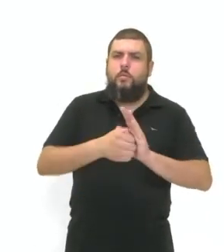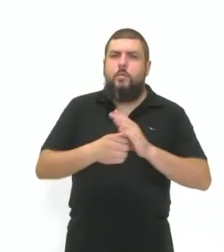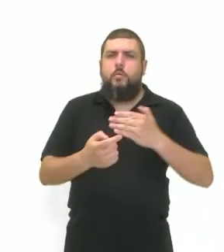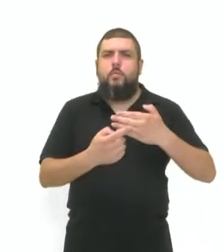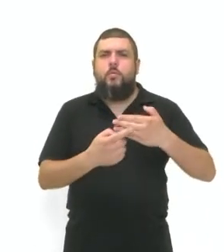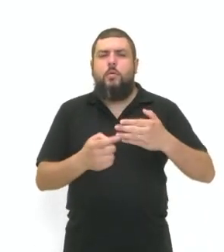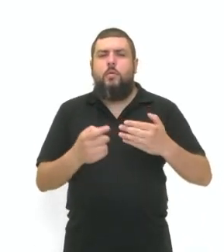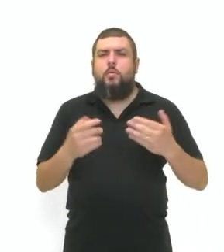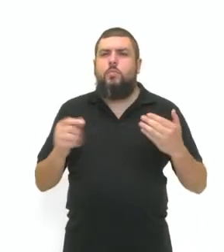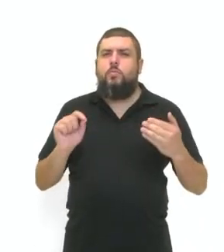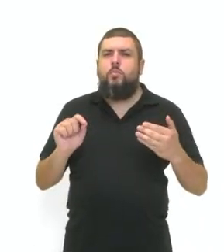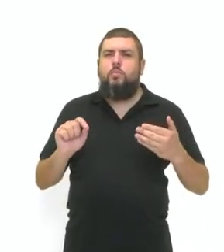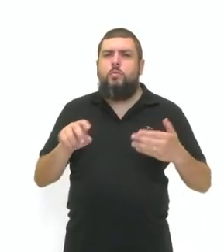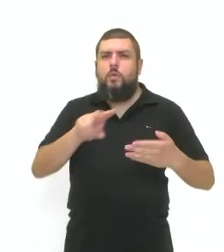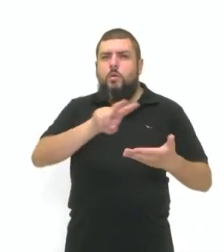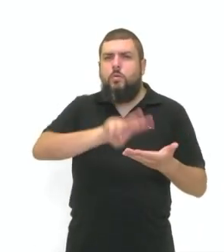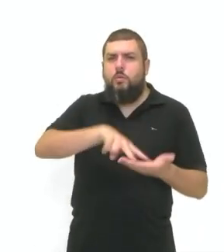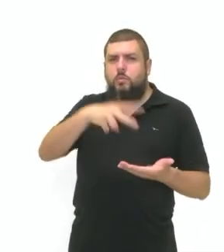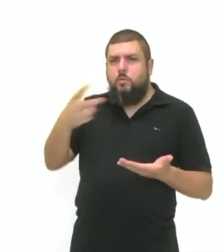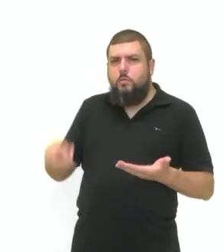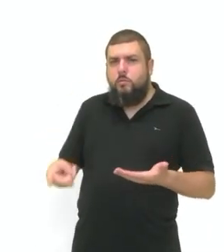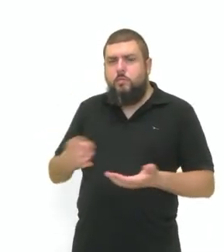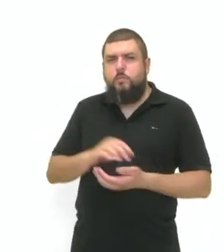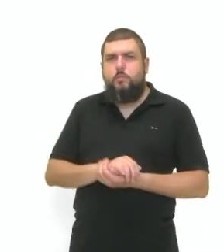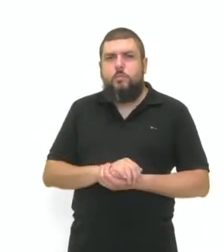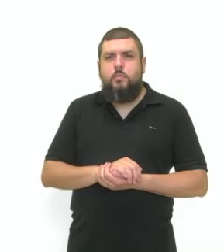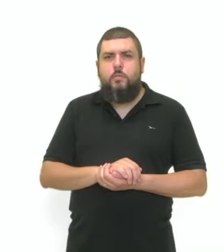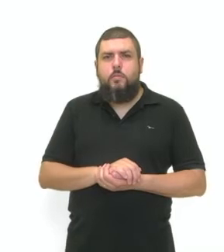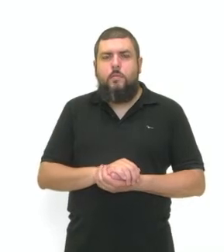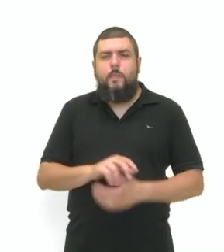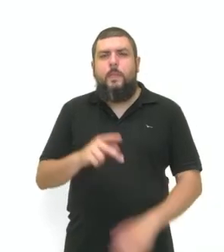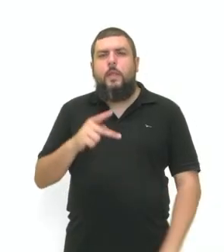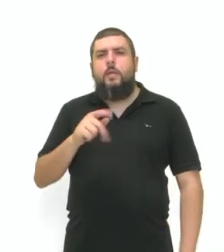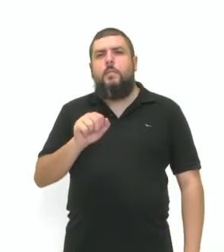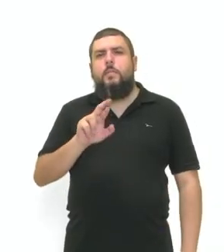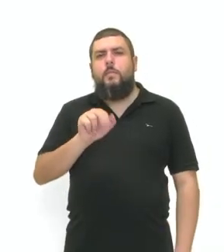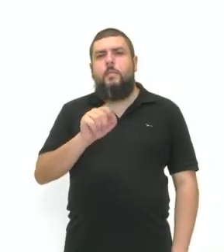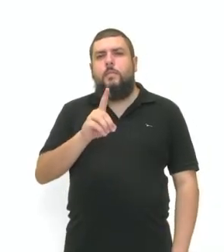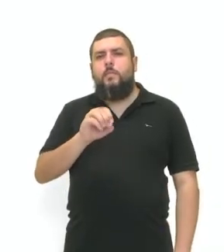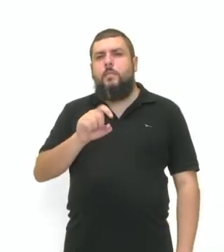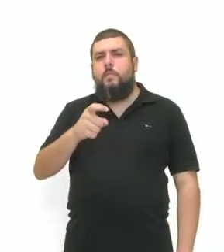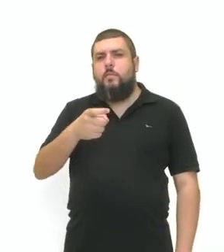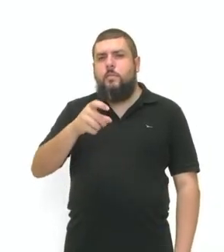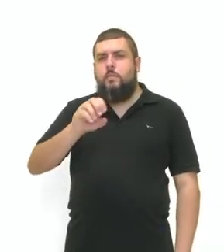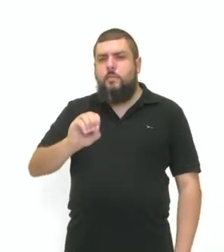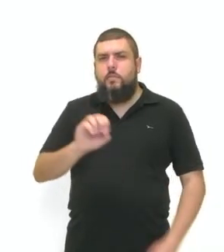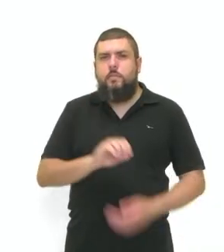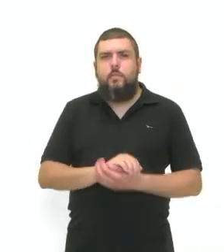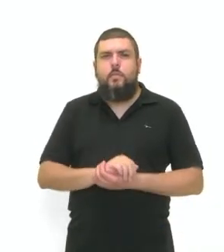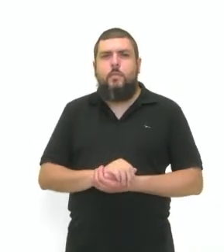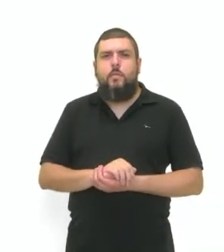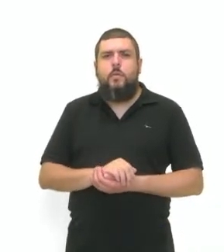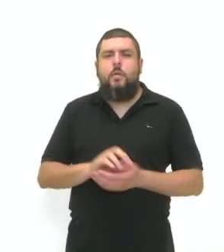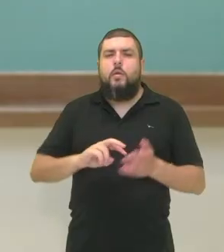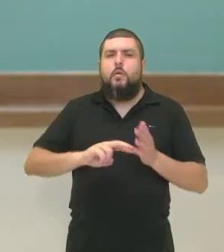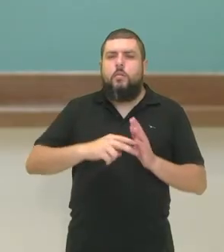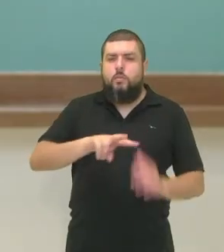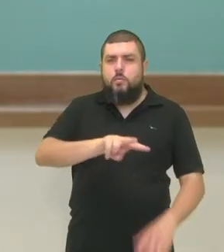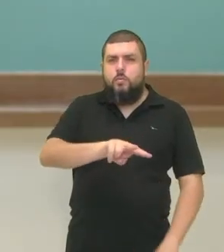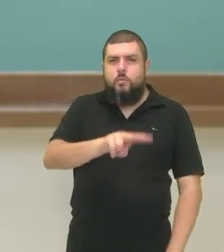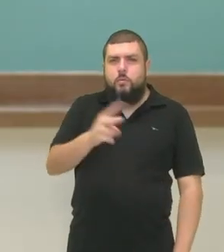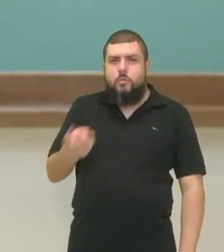Então, o paradoxo é diferente da antítese, né? Você poderia até aqui pensar, mas não é uma antítese, não.